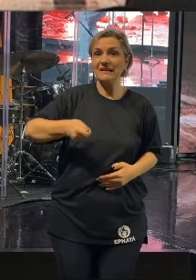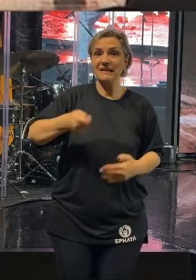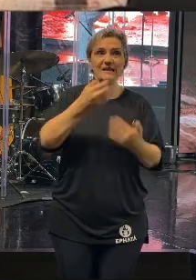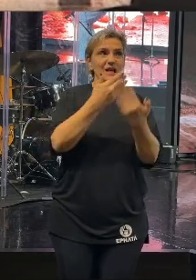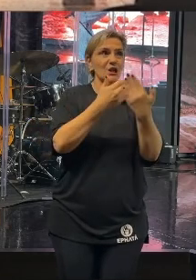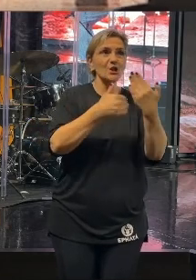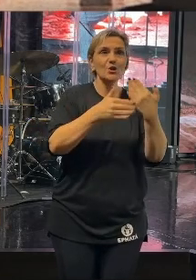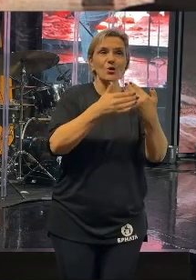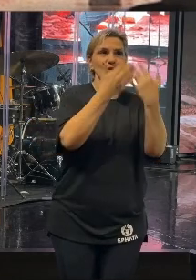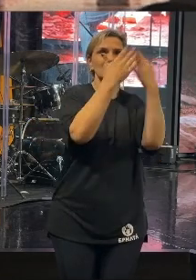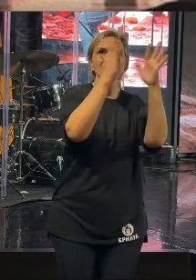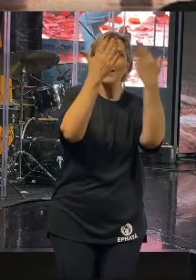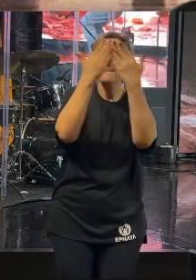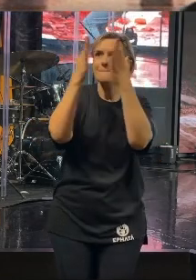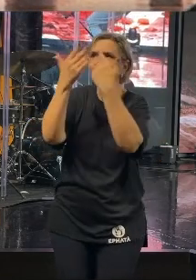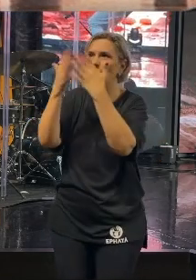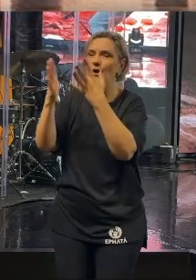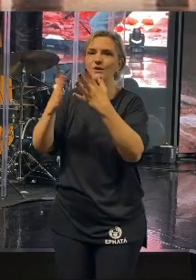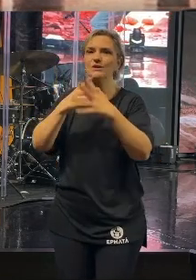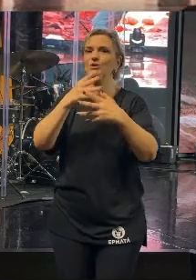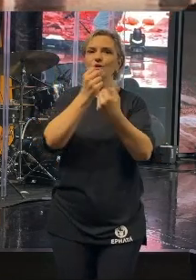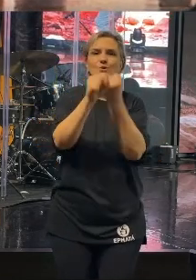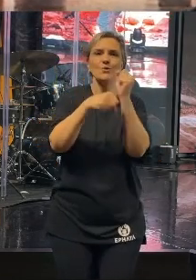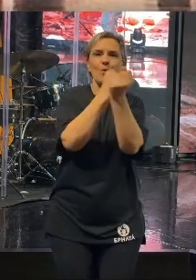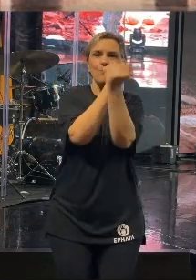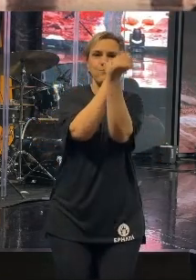e todas as correntes se soltam.